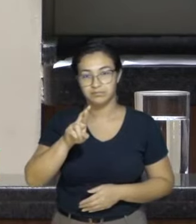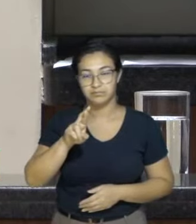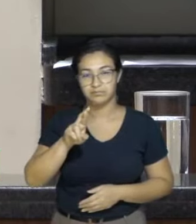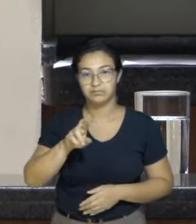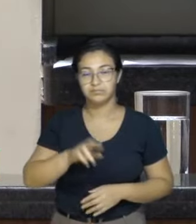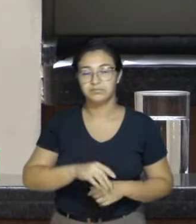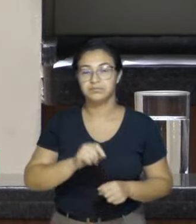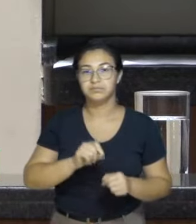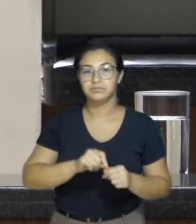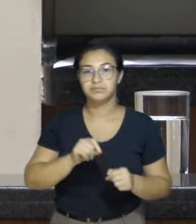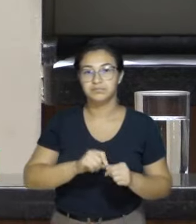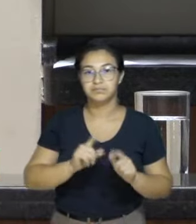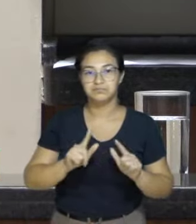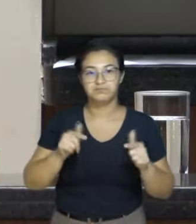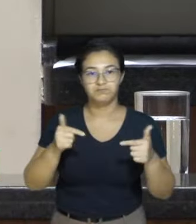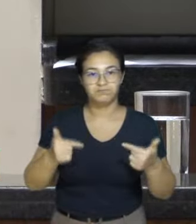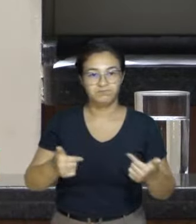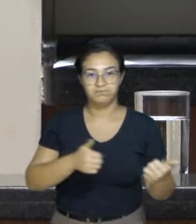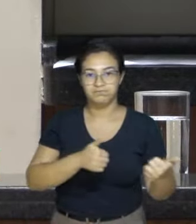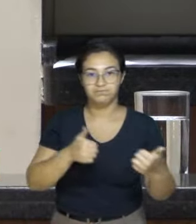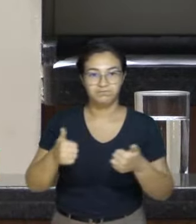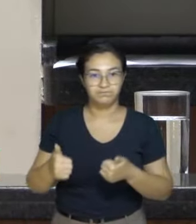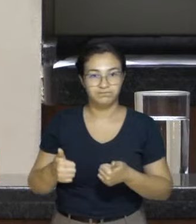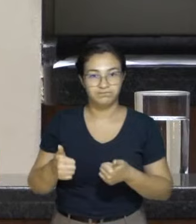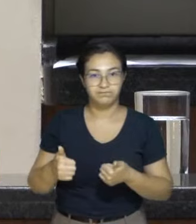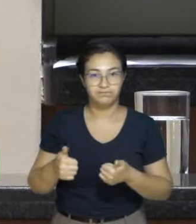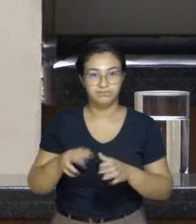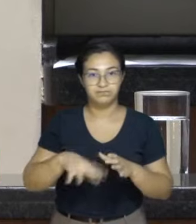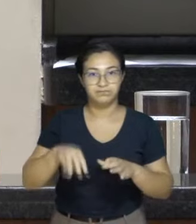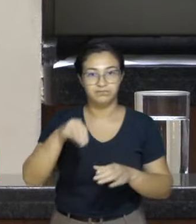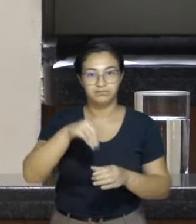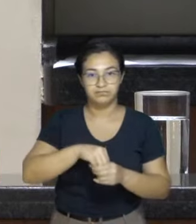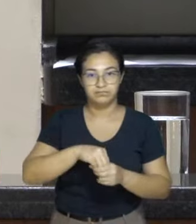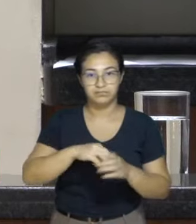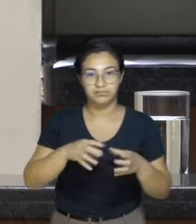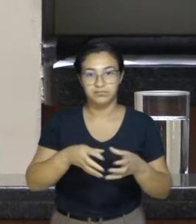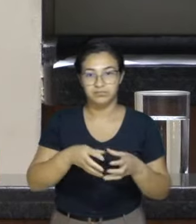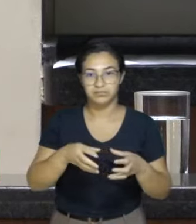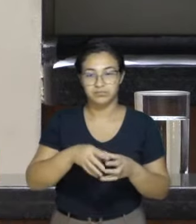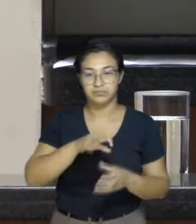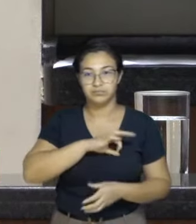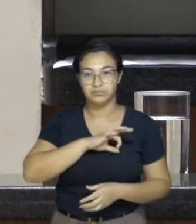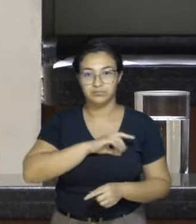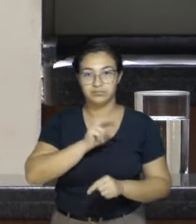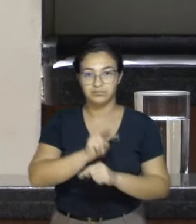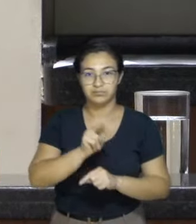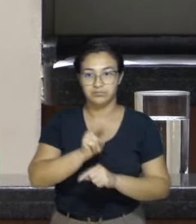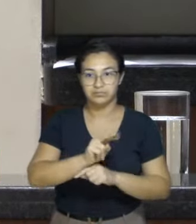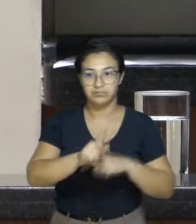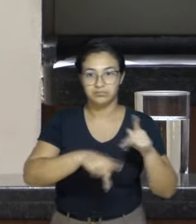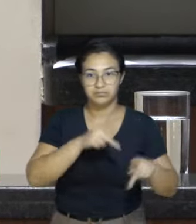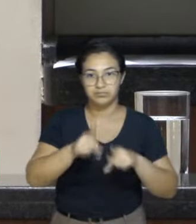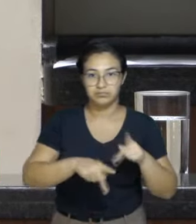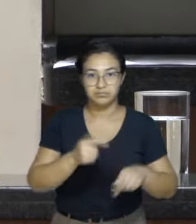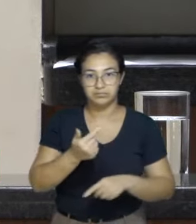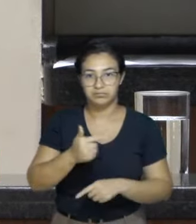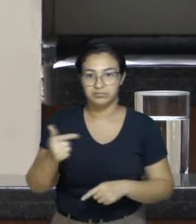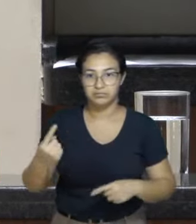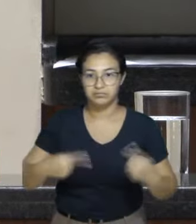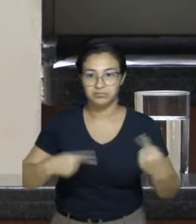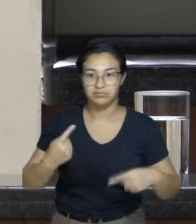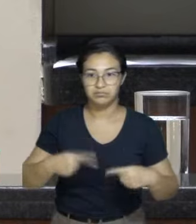pela excelente atuação junto à corporação para proteger a população, em discussão. Não havendo quem queira discutir, em